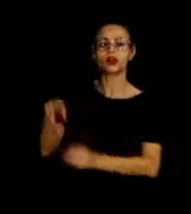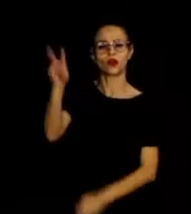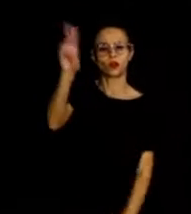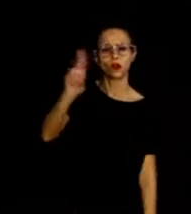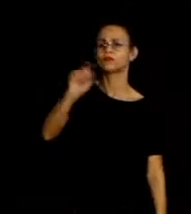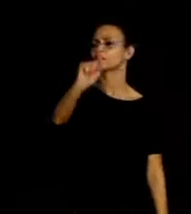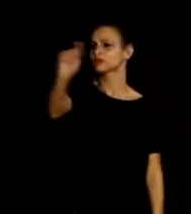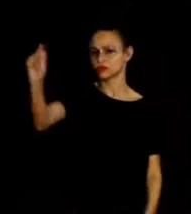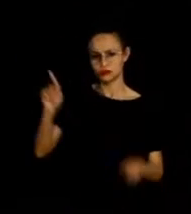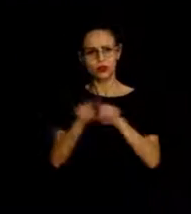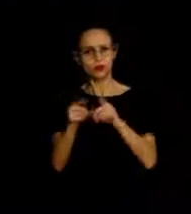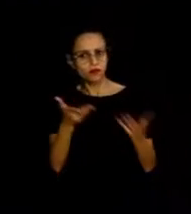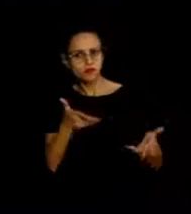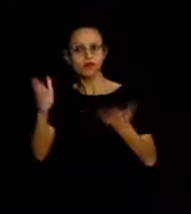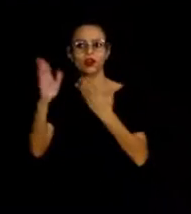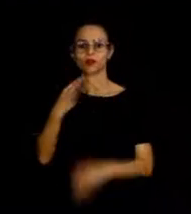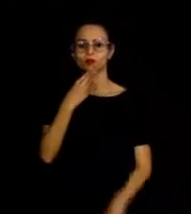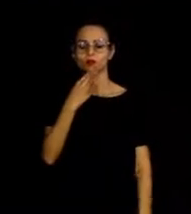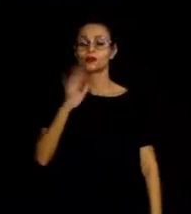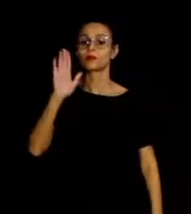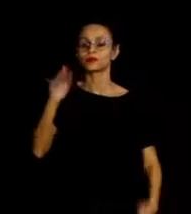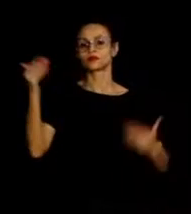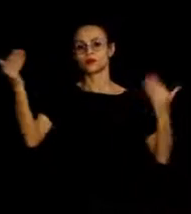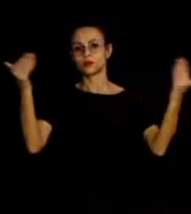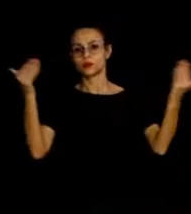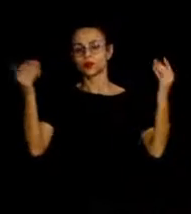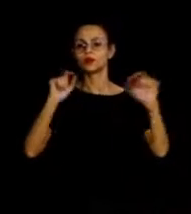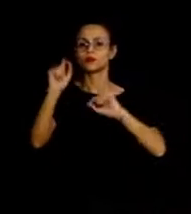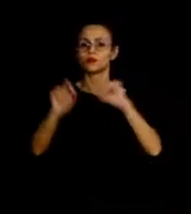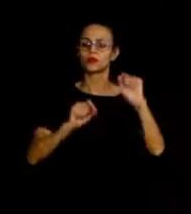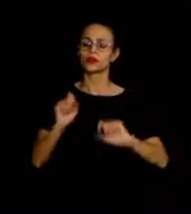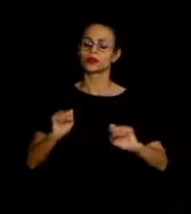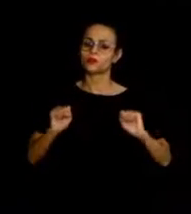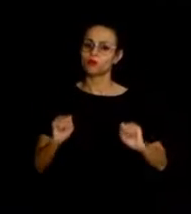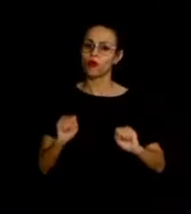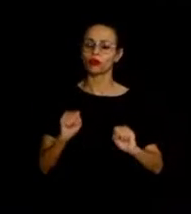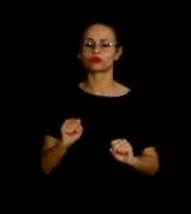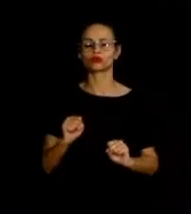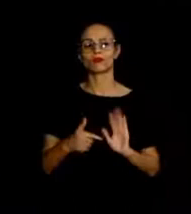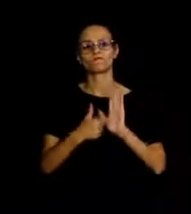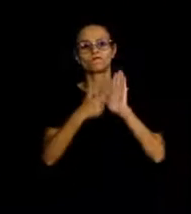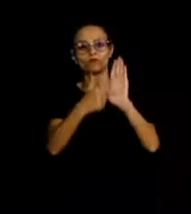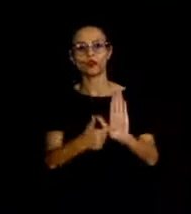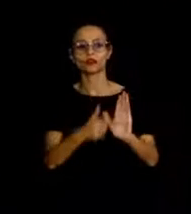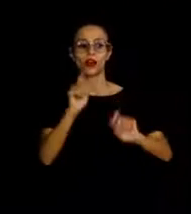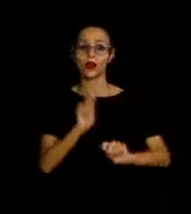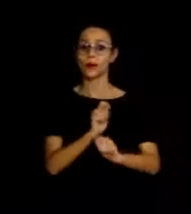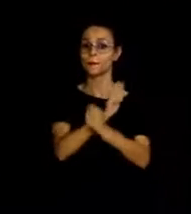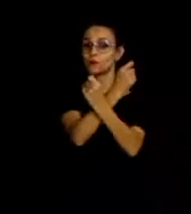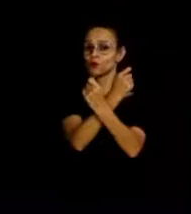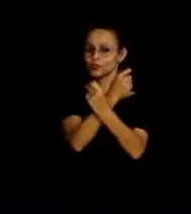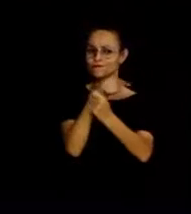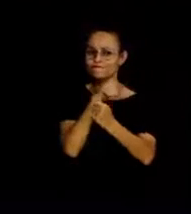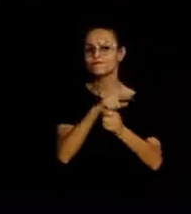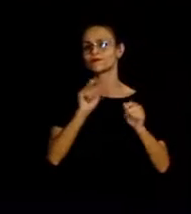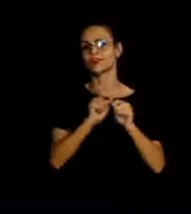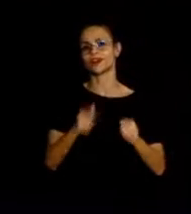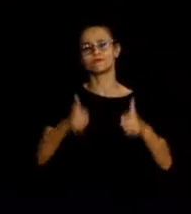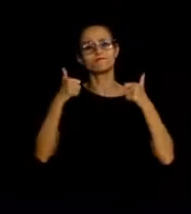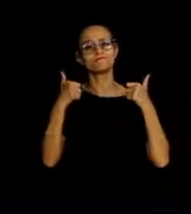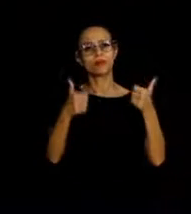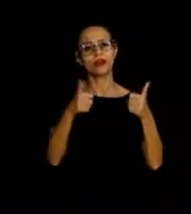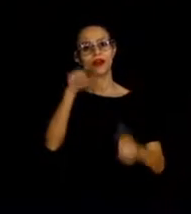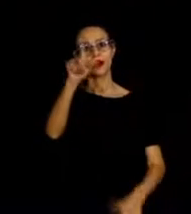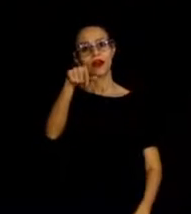Mas é em termos de paralelo eu eu posso apontar uma coisa que a pouco e faz muito bem que a